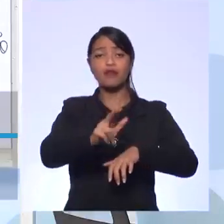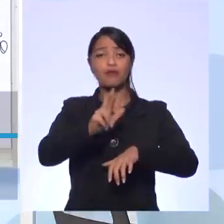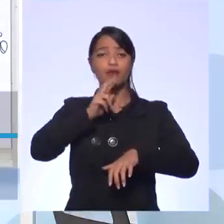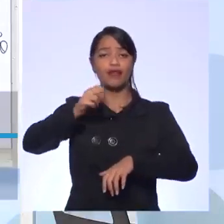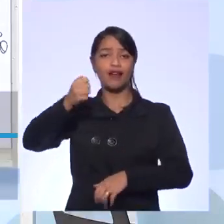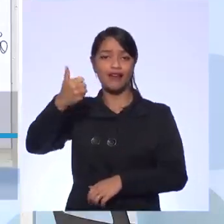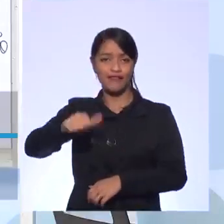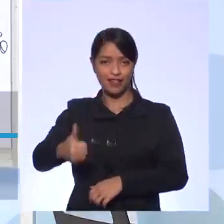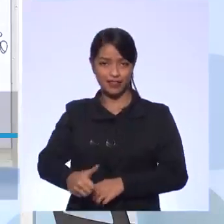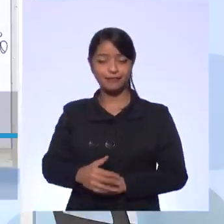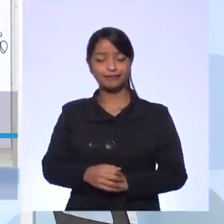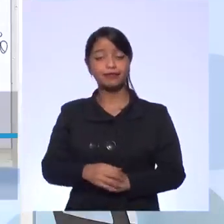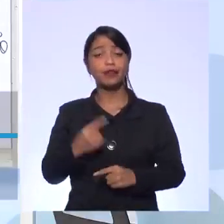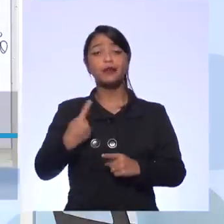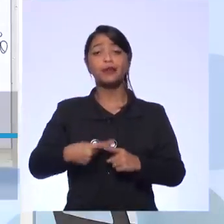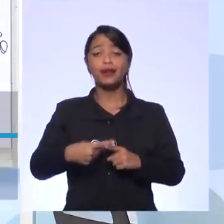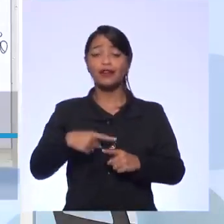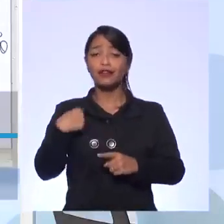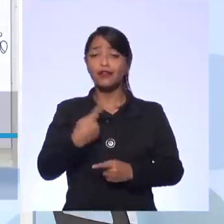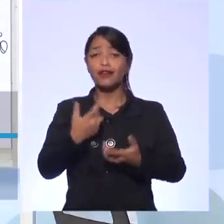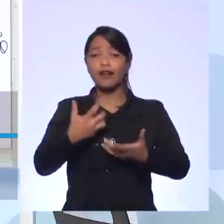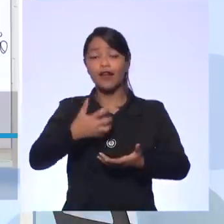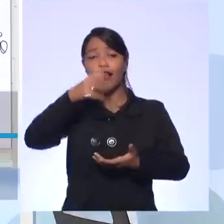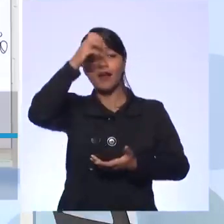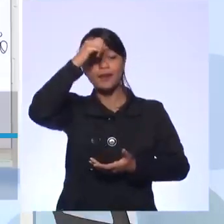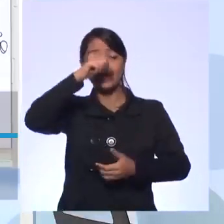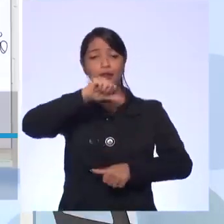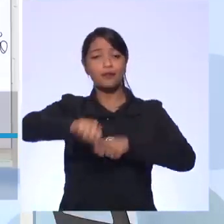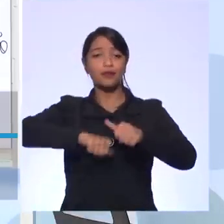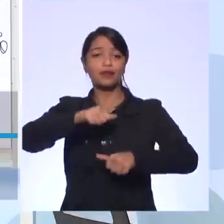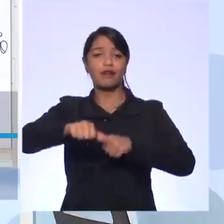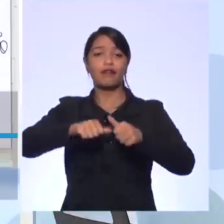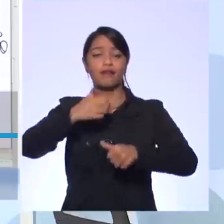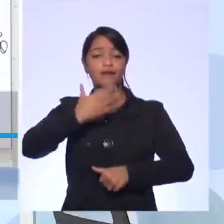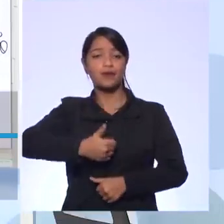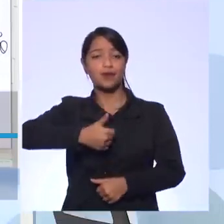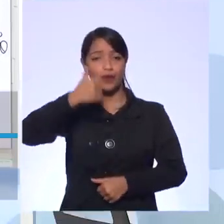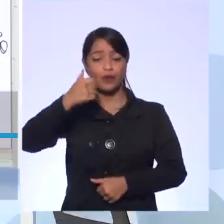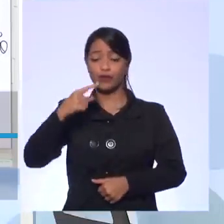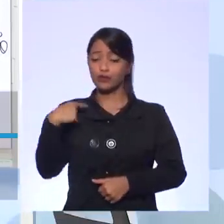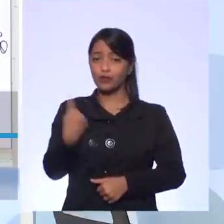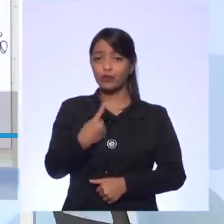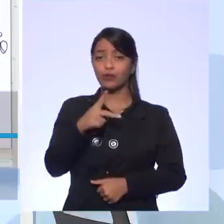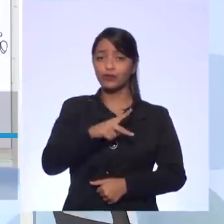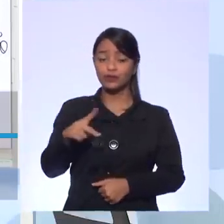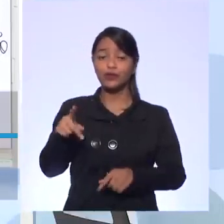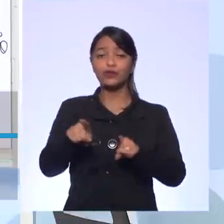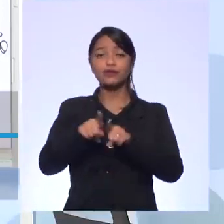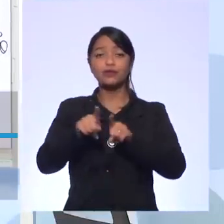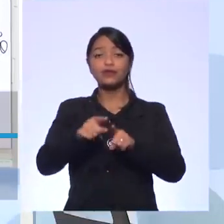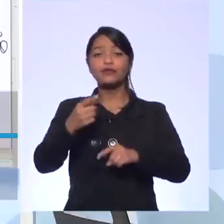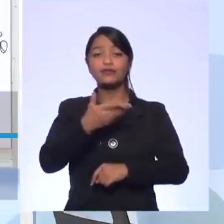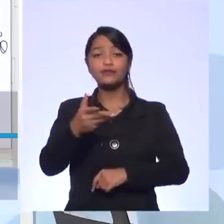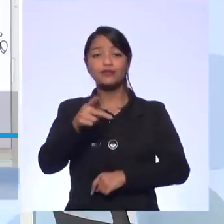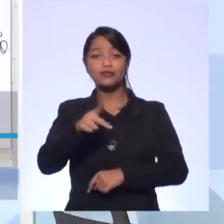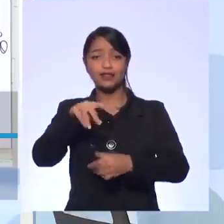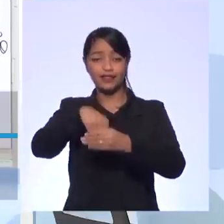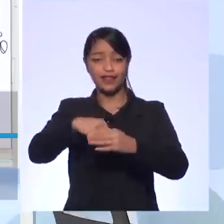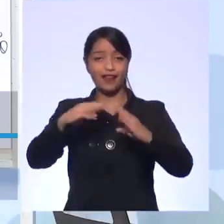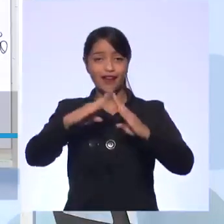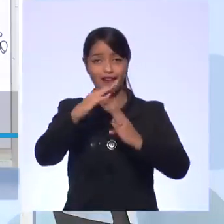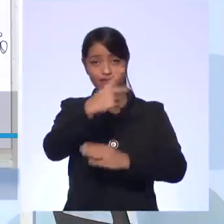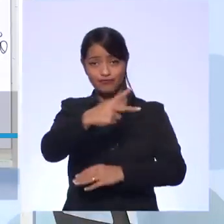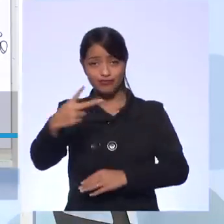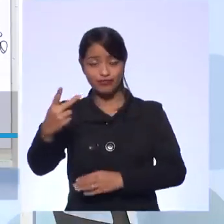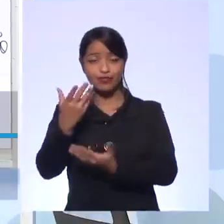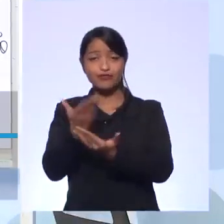todos aprendendo, né? Nós, professores, vocês, professores que estão aí em casa aí fazendo seus trabalhos remotos, e os estudantes e